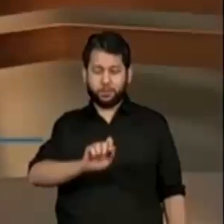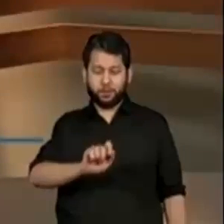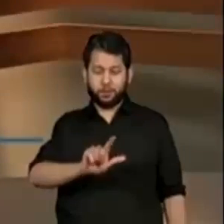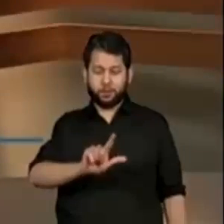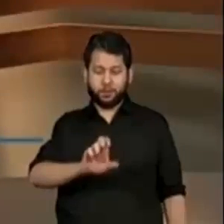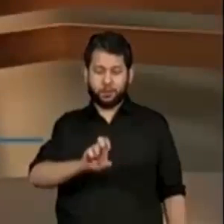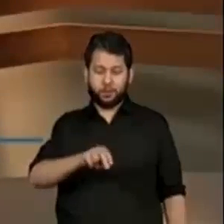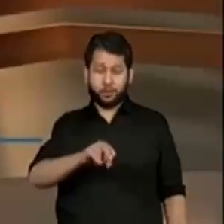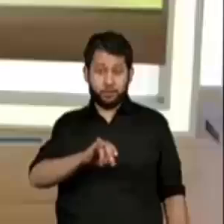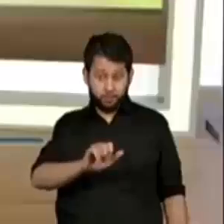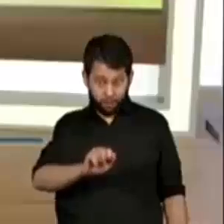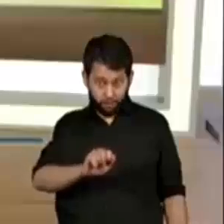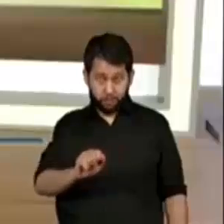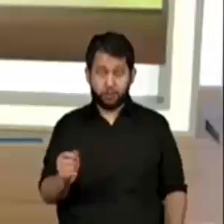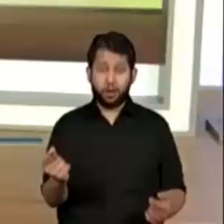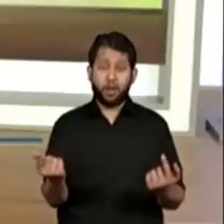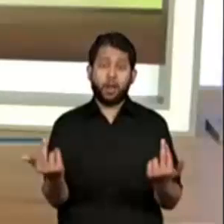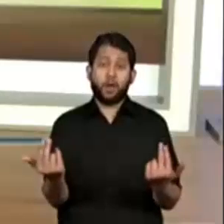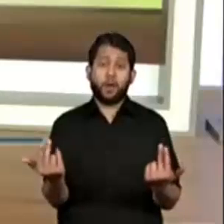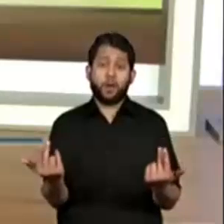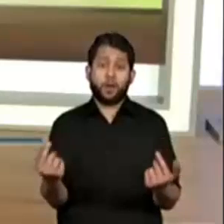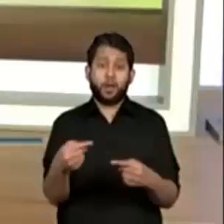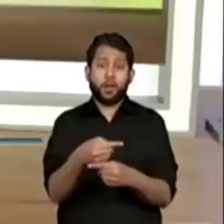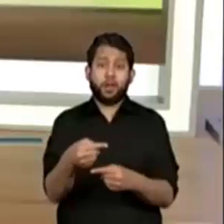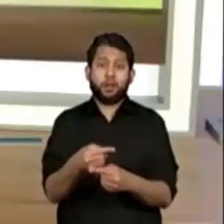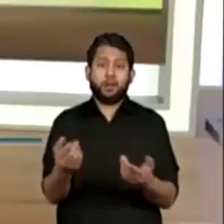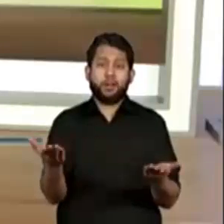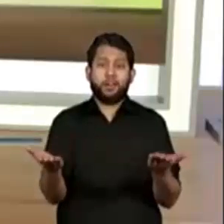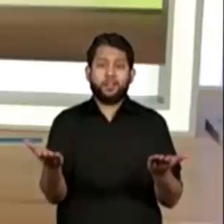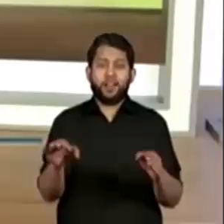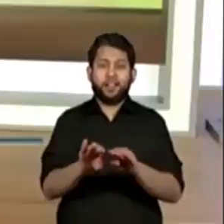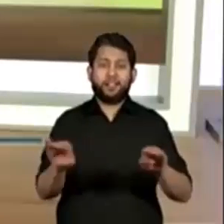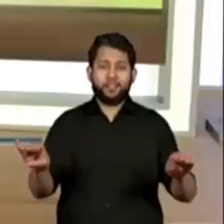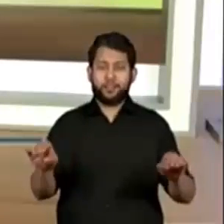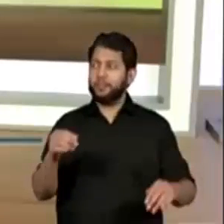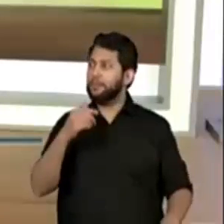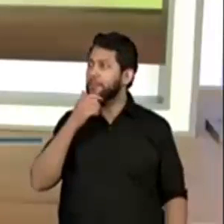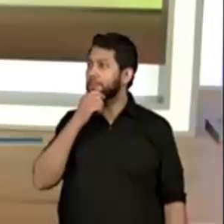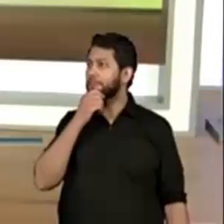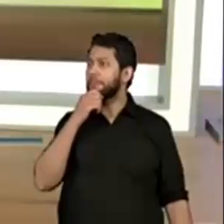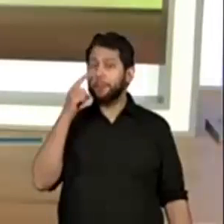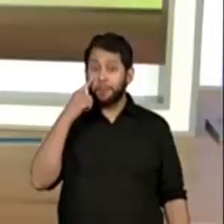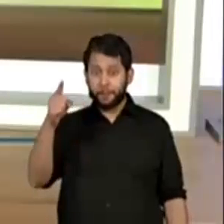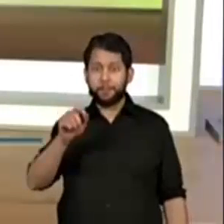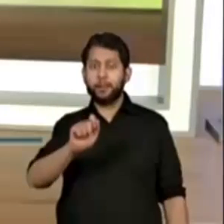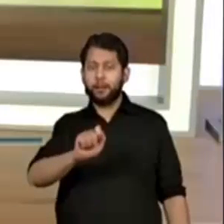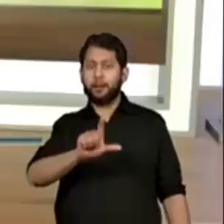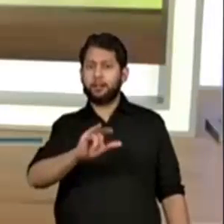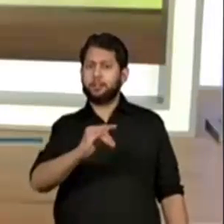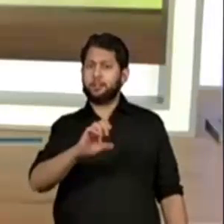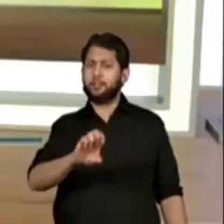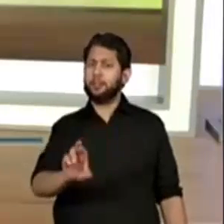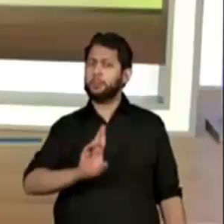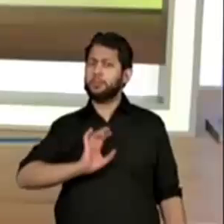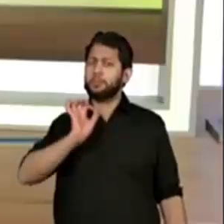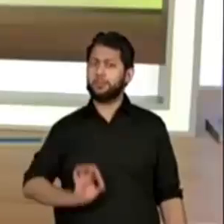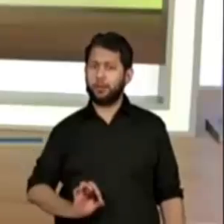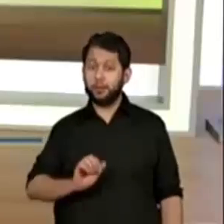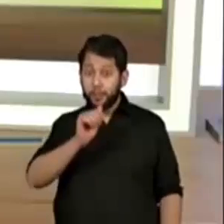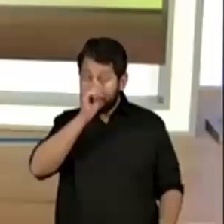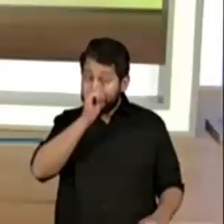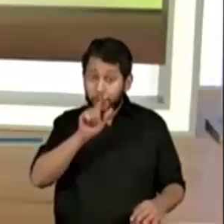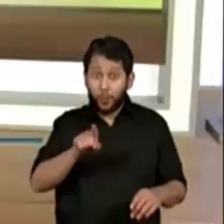hoje. Certo? E aí? Olha, a Alice respondeu super certinho mesmo. Ela falou que para a balança ficar